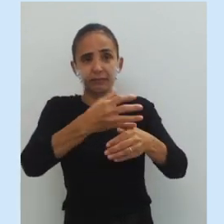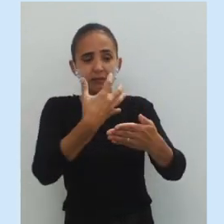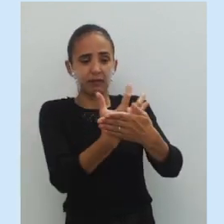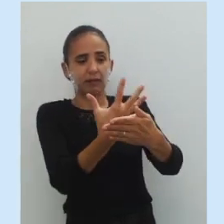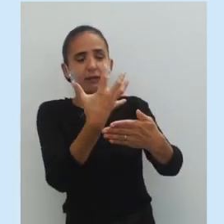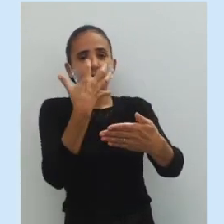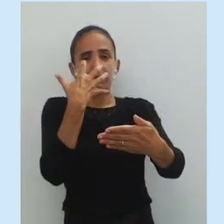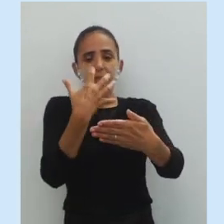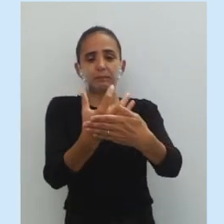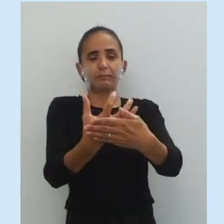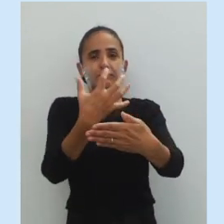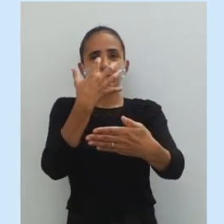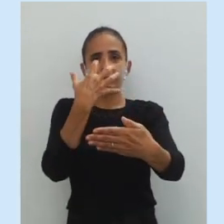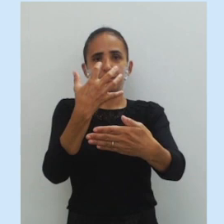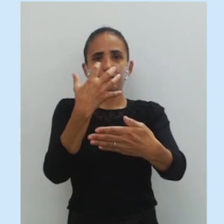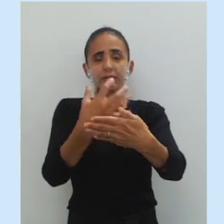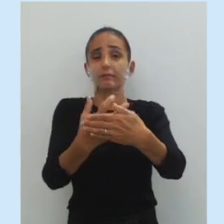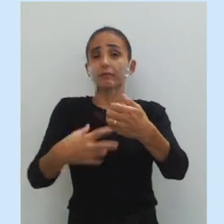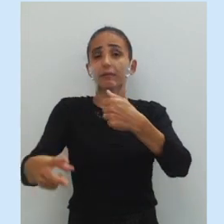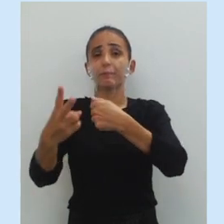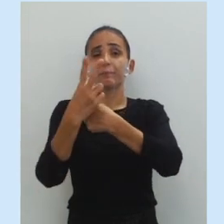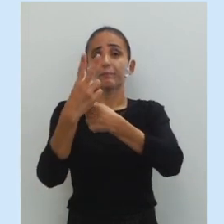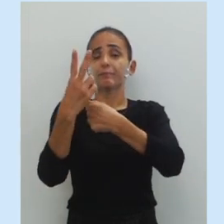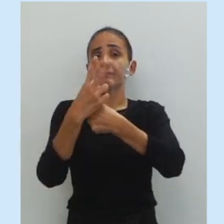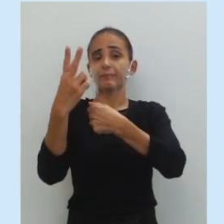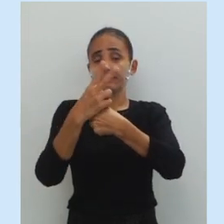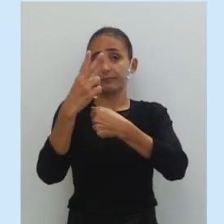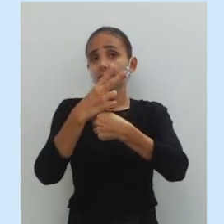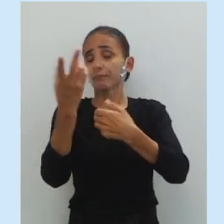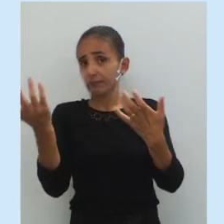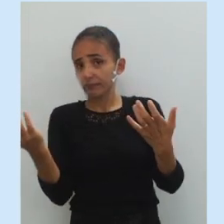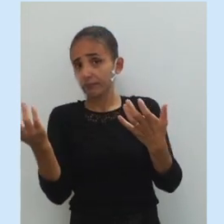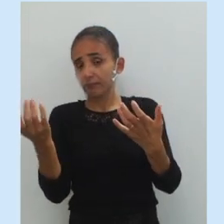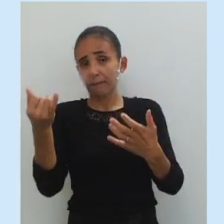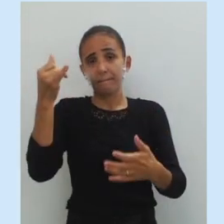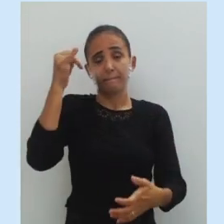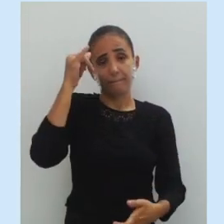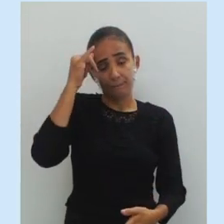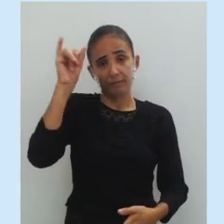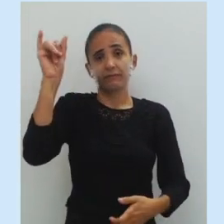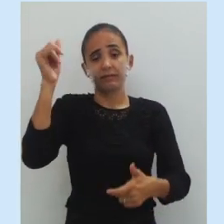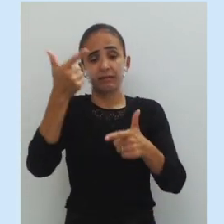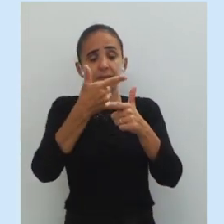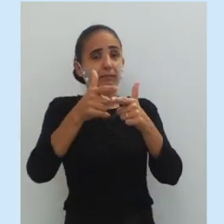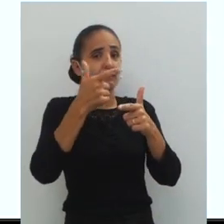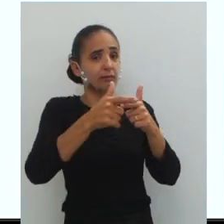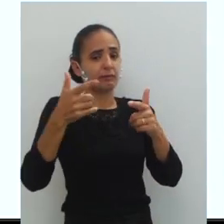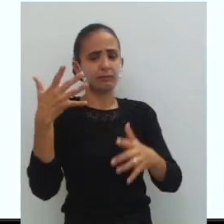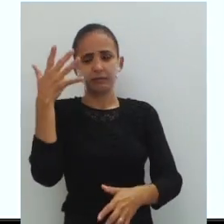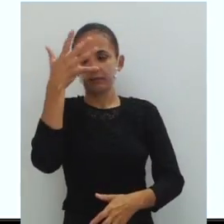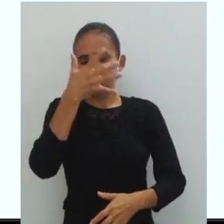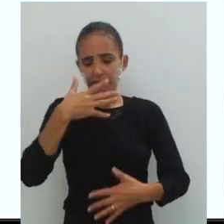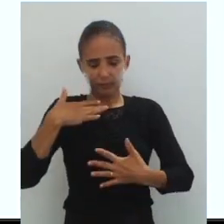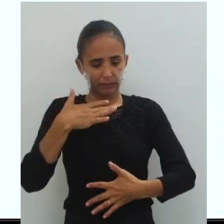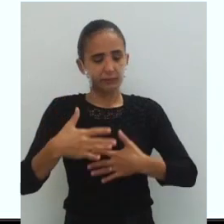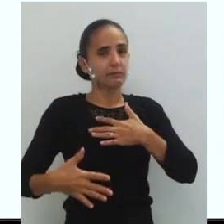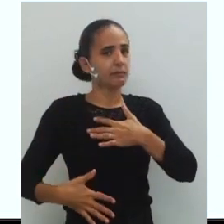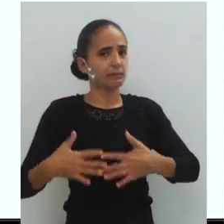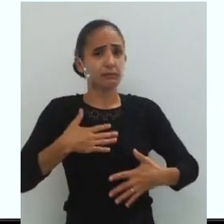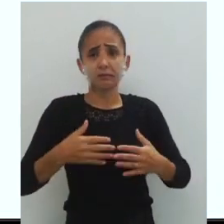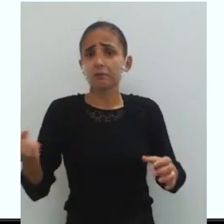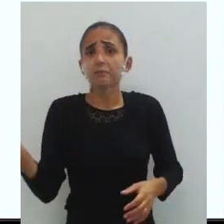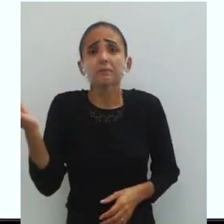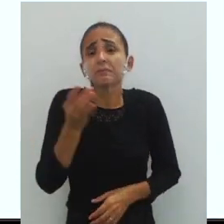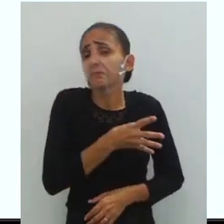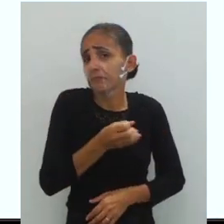lançado diretamente para que você não sofra tantas lesões cranianas. Então, tudo isso são